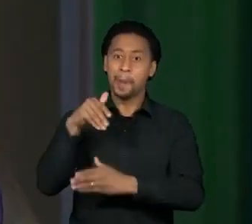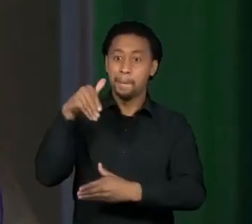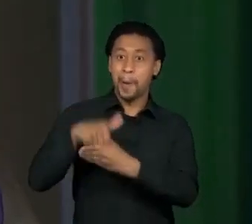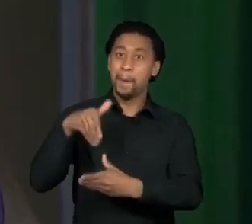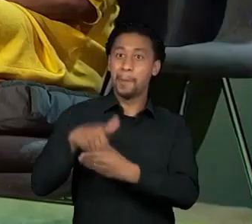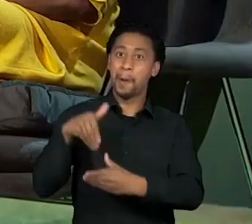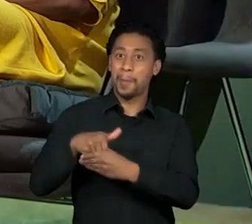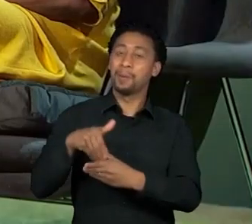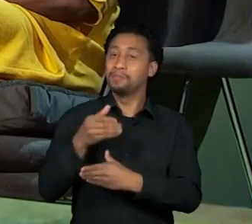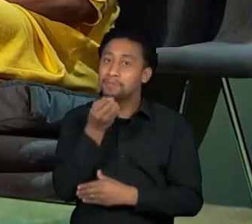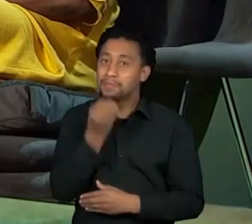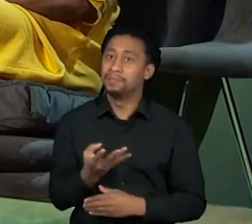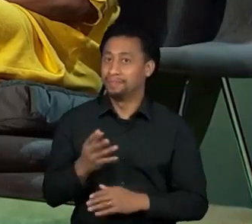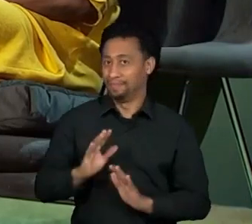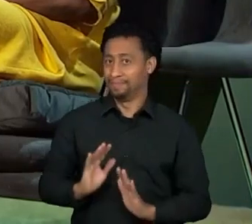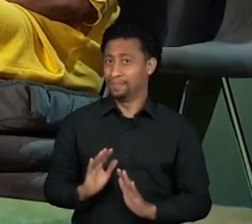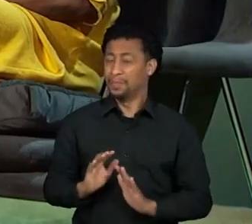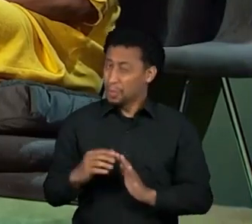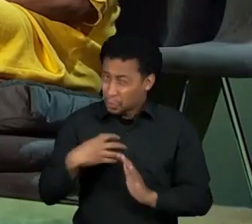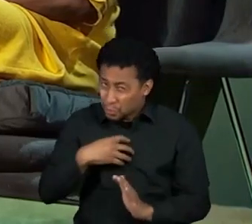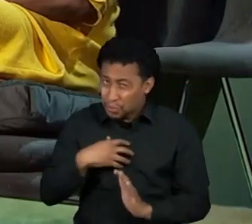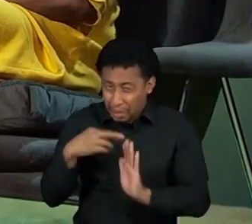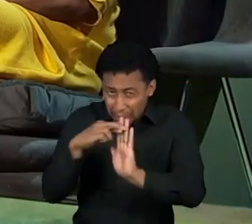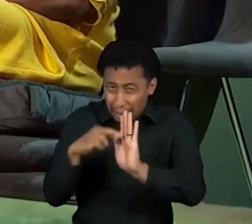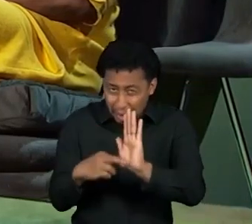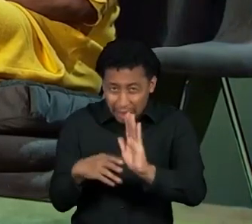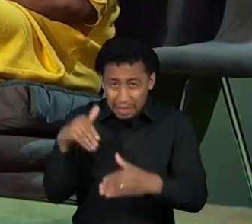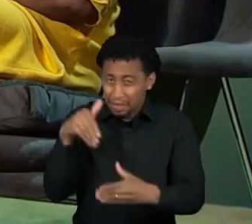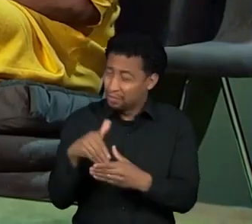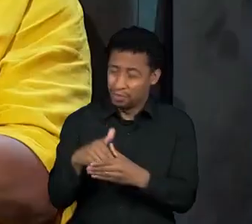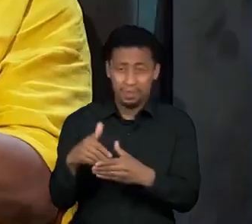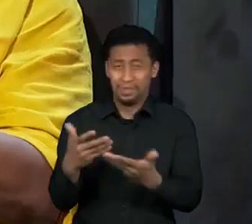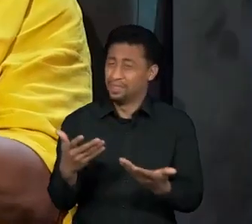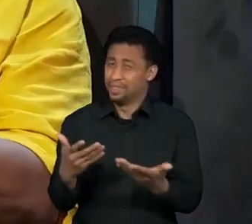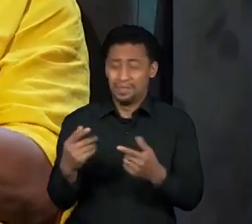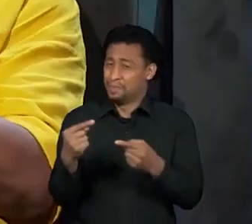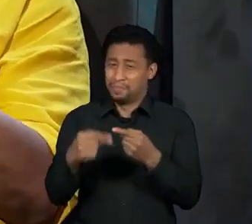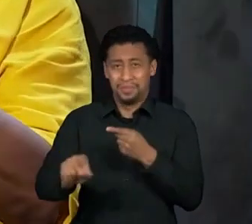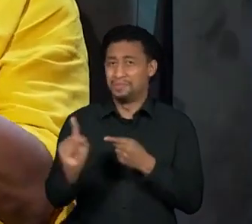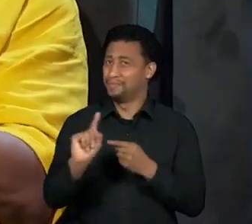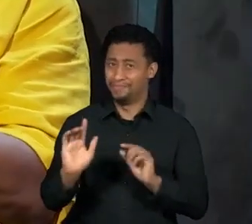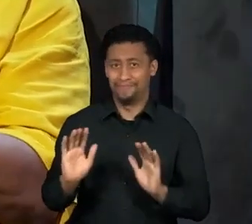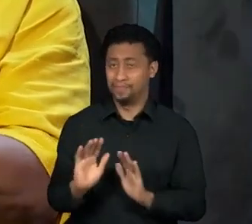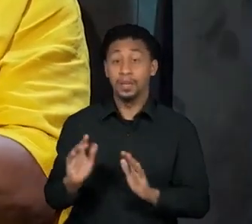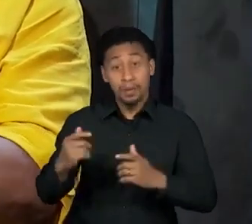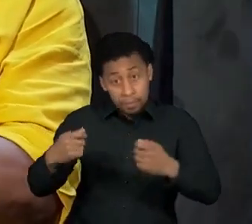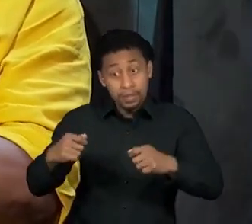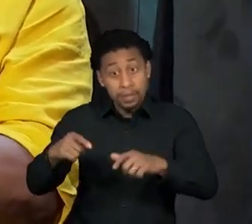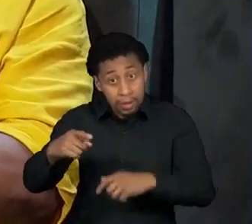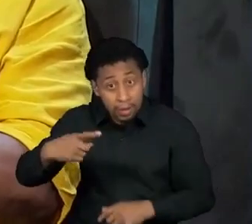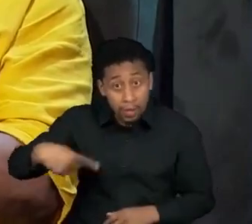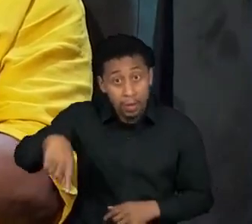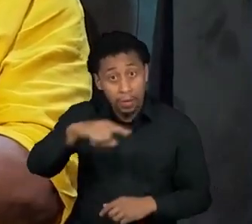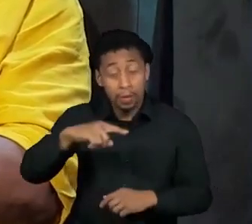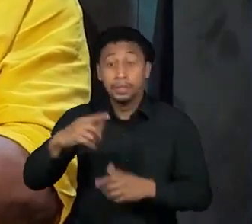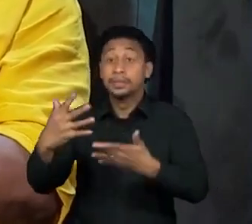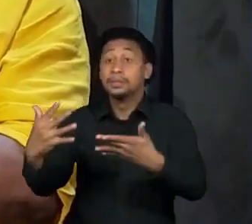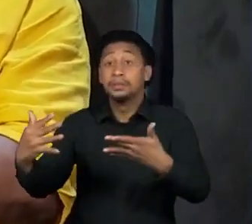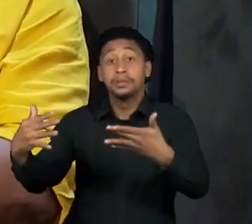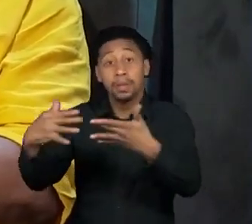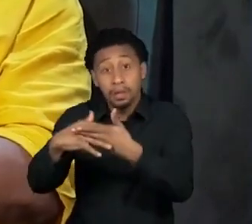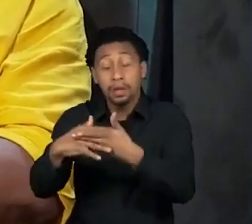significativo de votos. Então, esse sistema eleitoral proporcional precisa dos nossos, de todos os cidadãos,